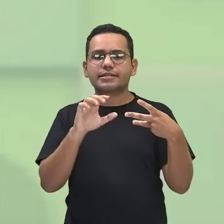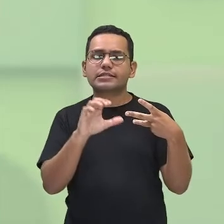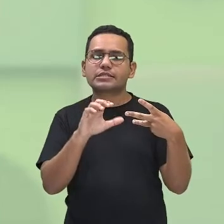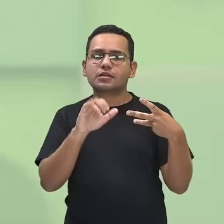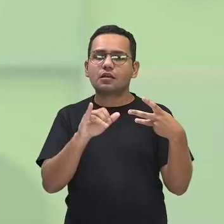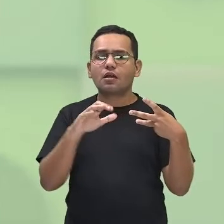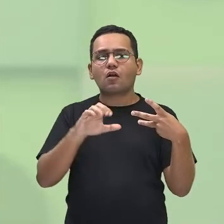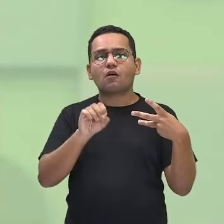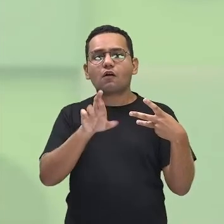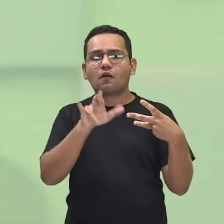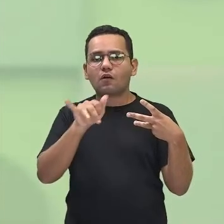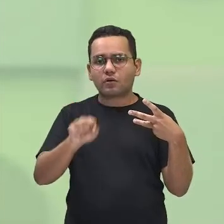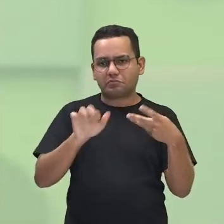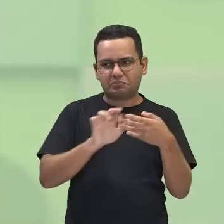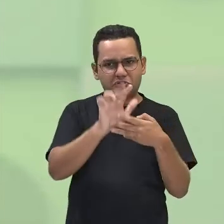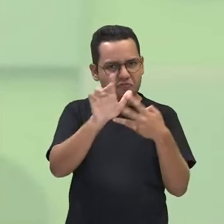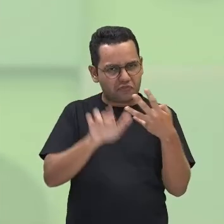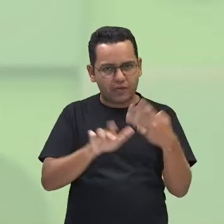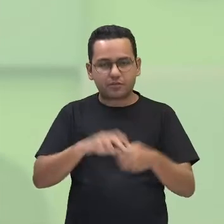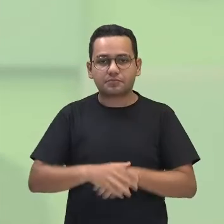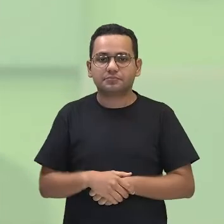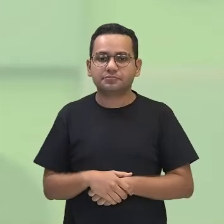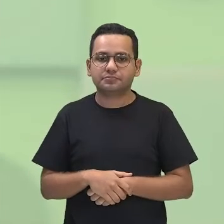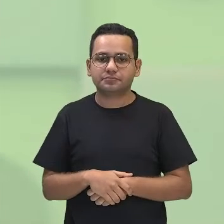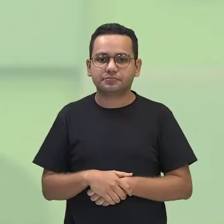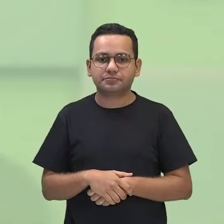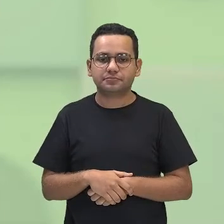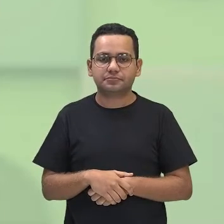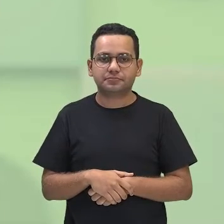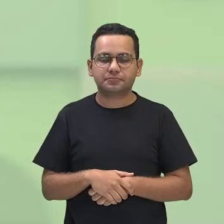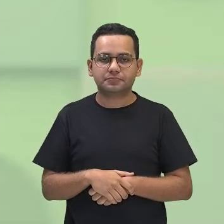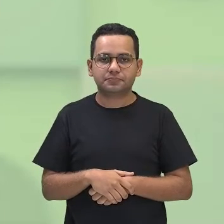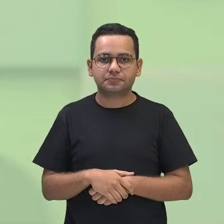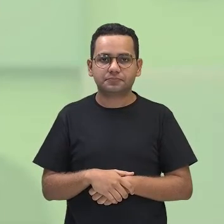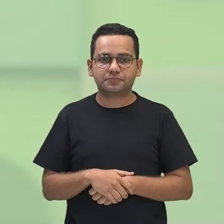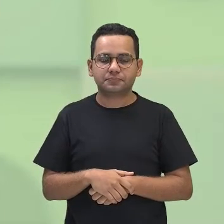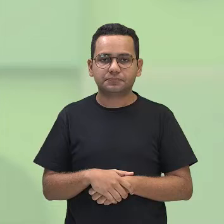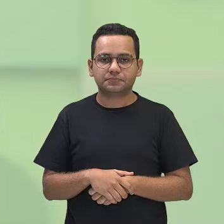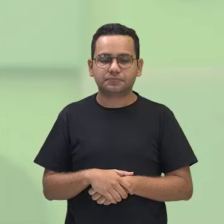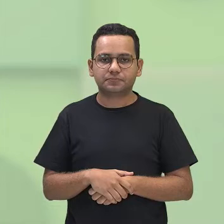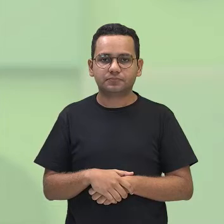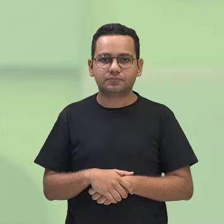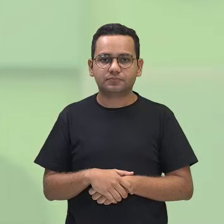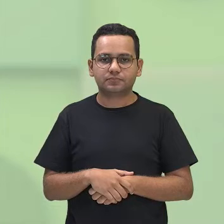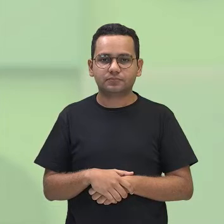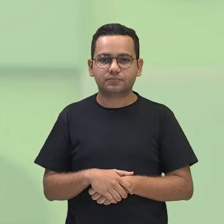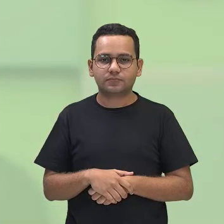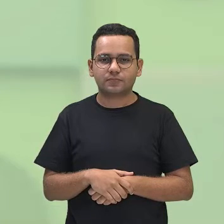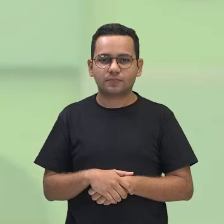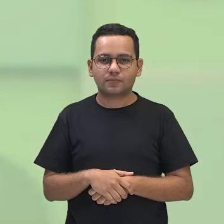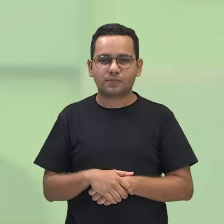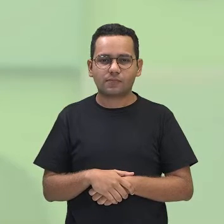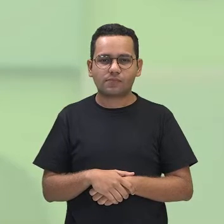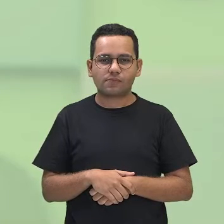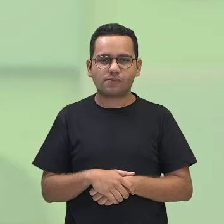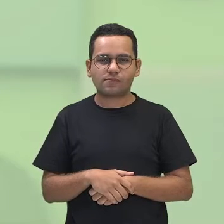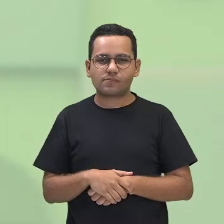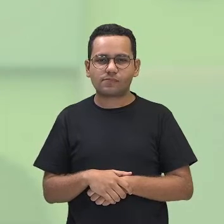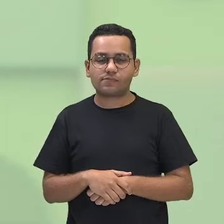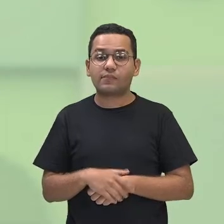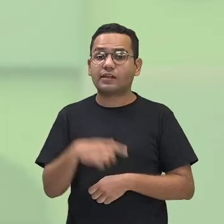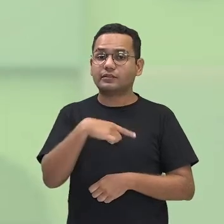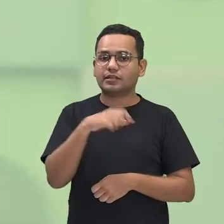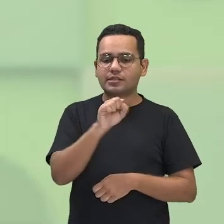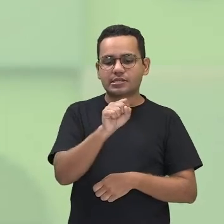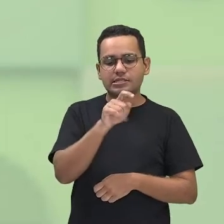ciprestes. Eles possuem sementes que não têm uma estrutura, não possuem uma polpa,